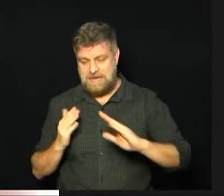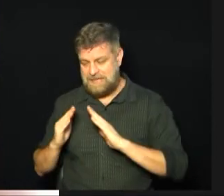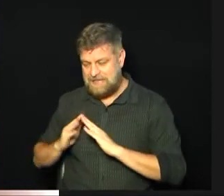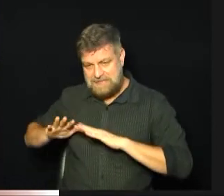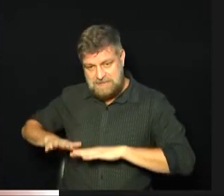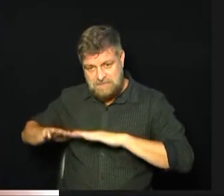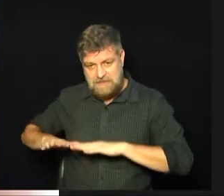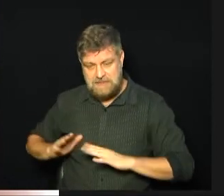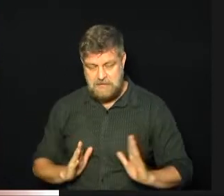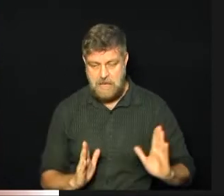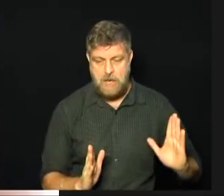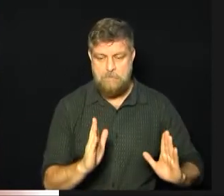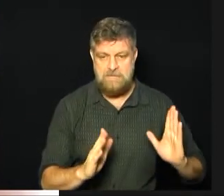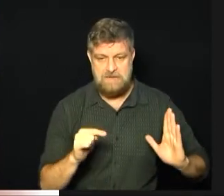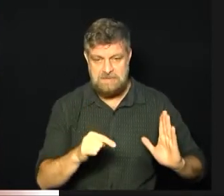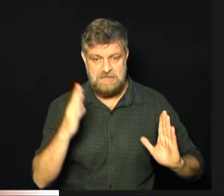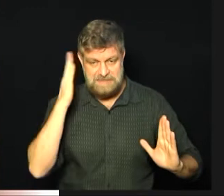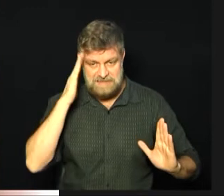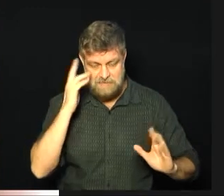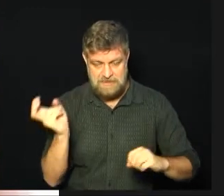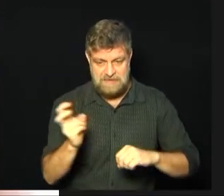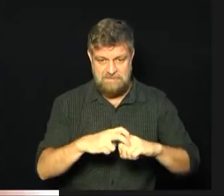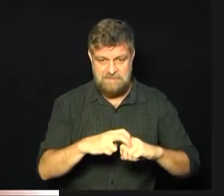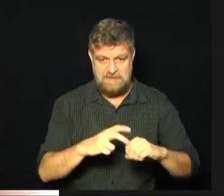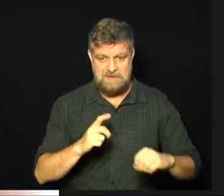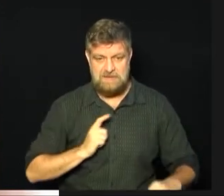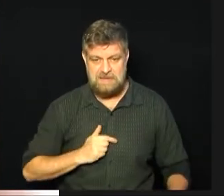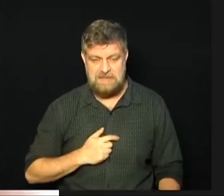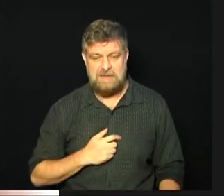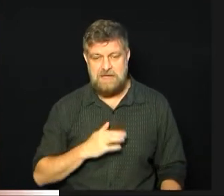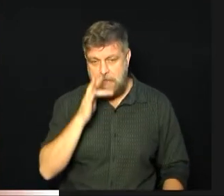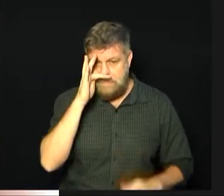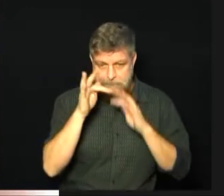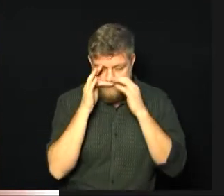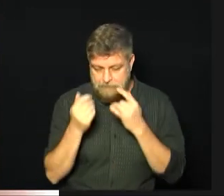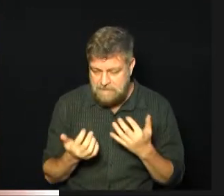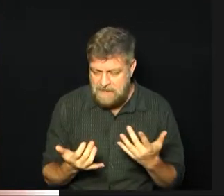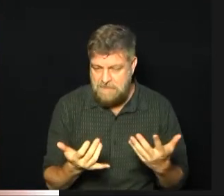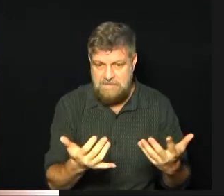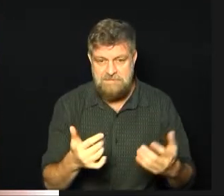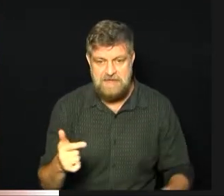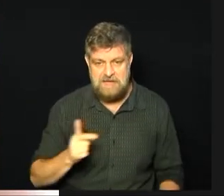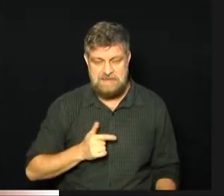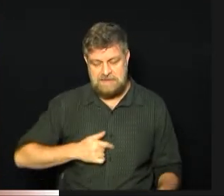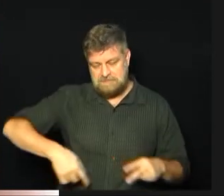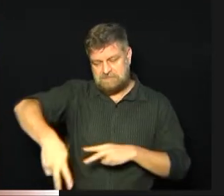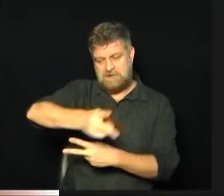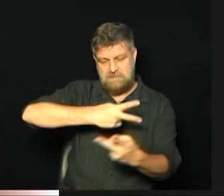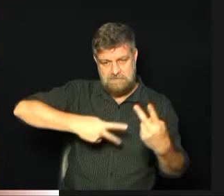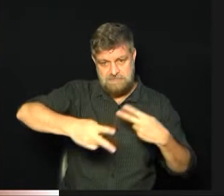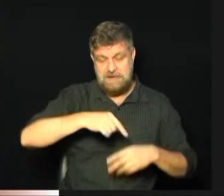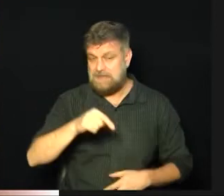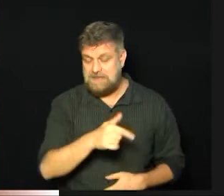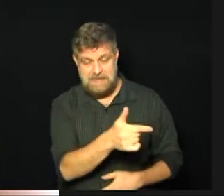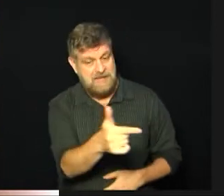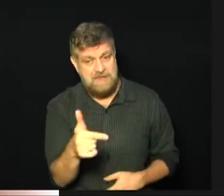Então, o período que a gente sabe que circula mais, que é inverno, primavera, é o período de maior circulação do vírus. Nesse período, a gente